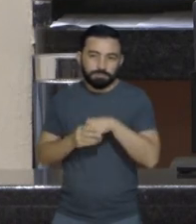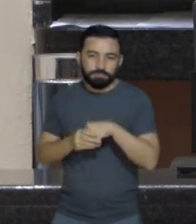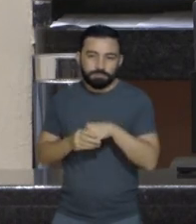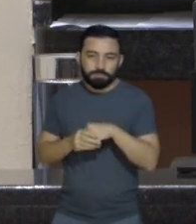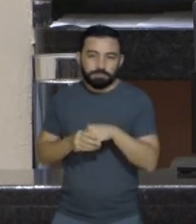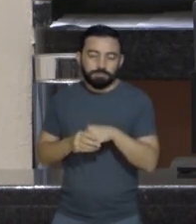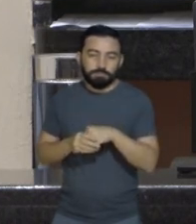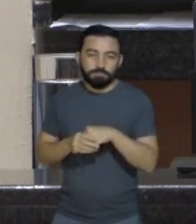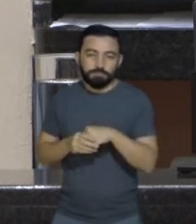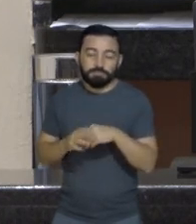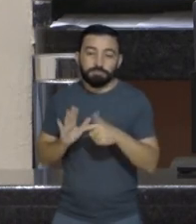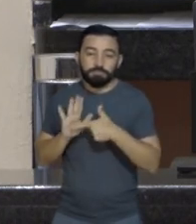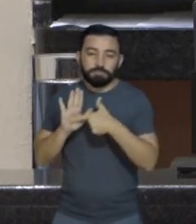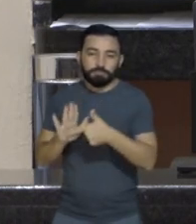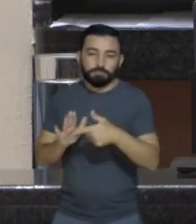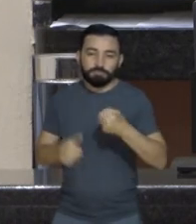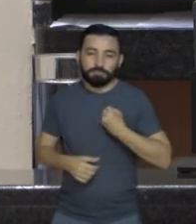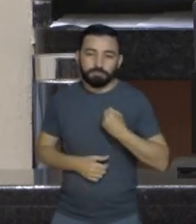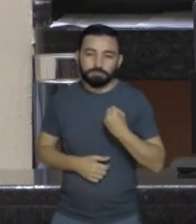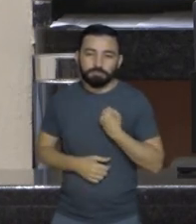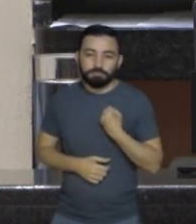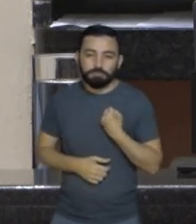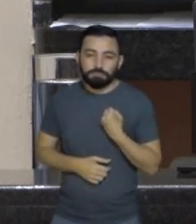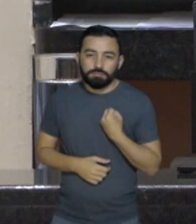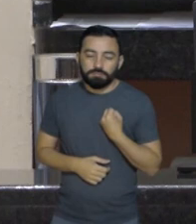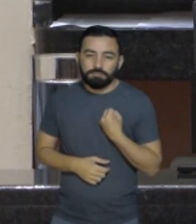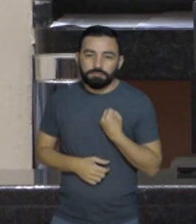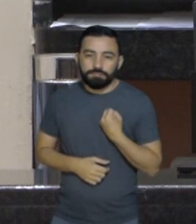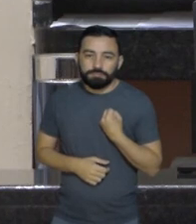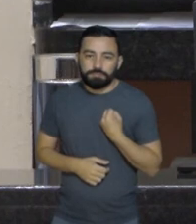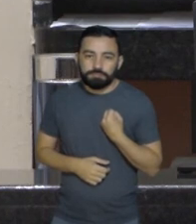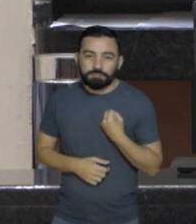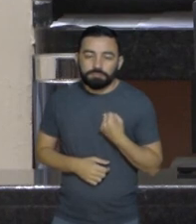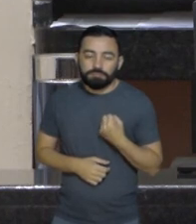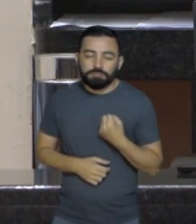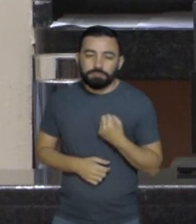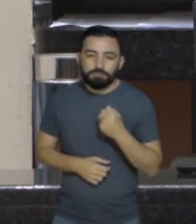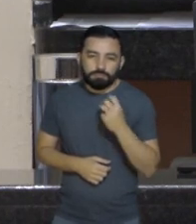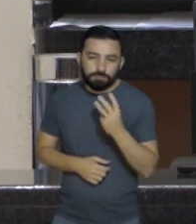as seguintes indicações. Indicações de número